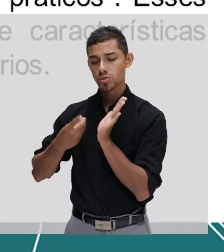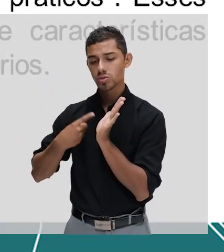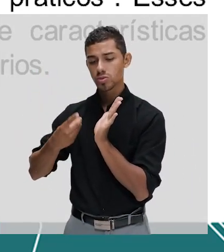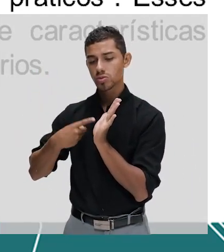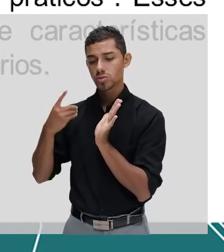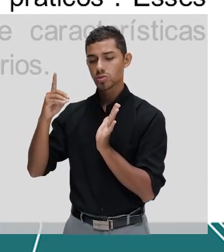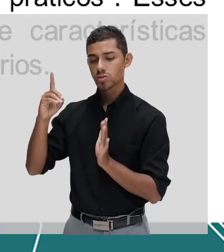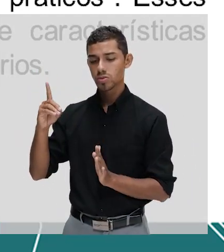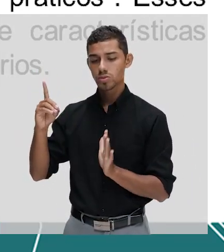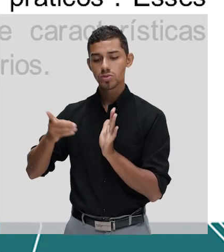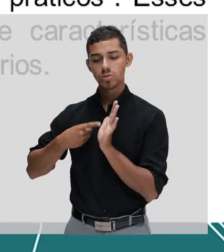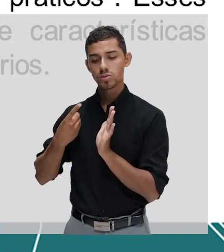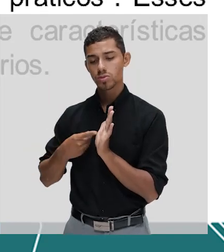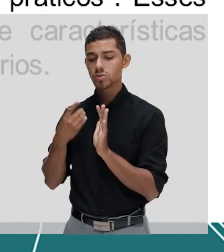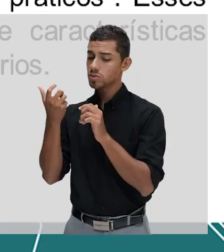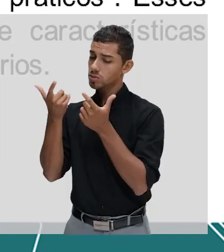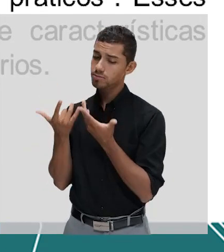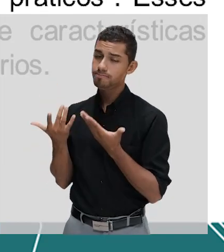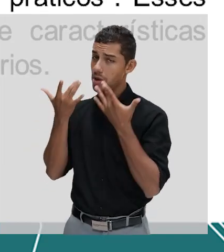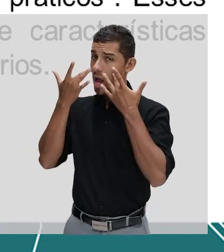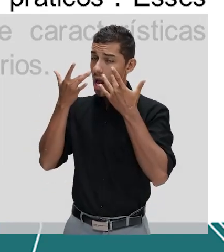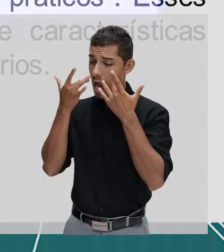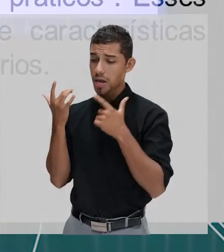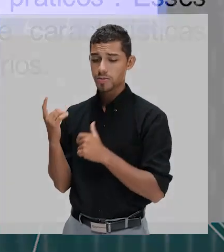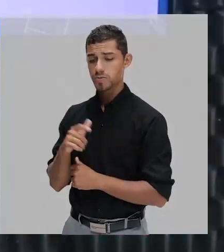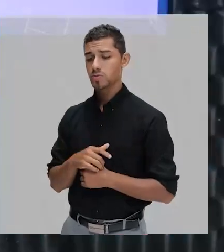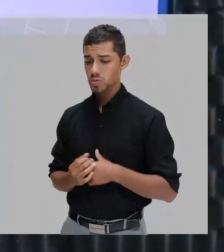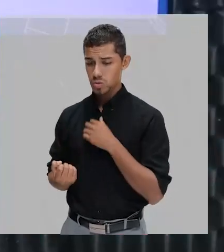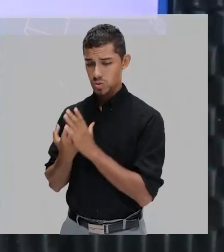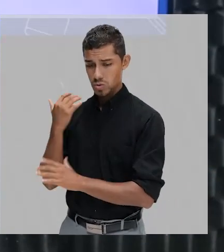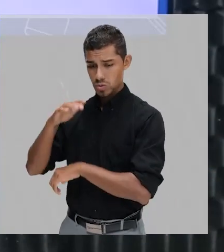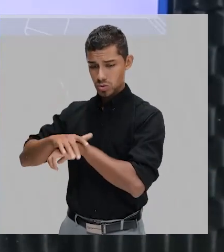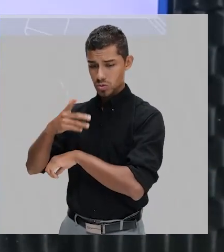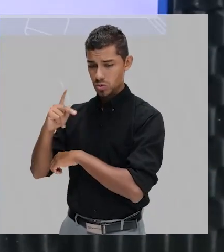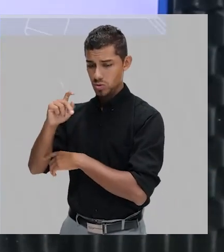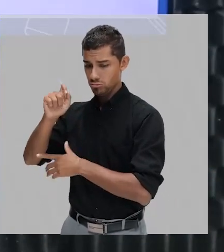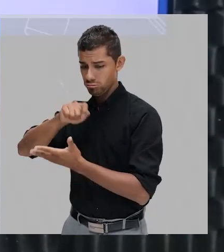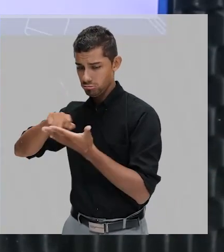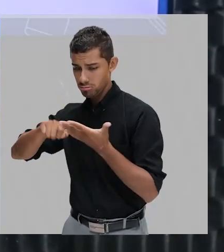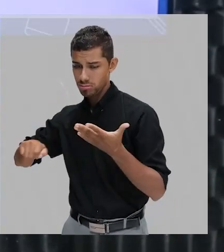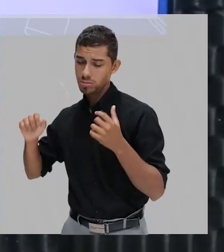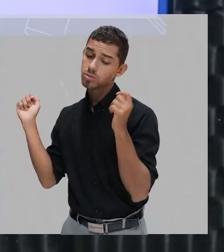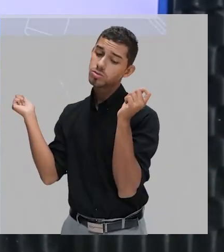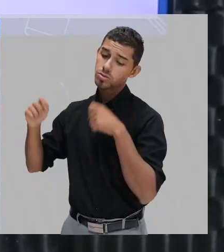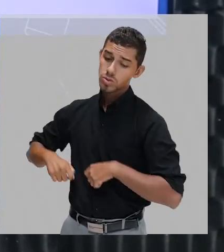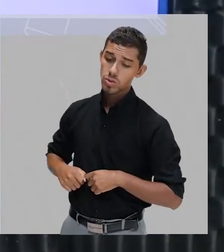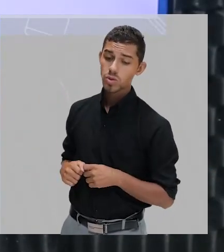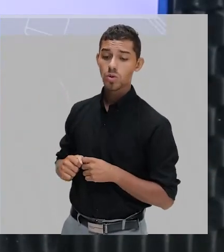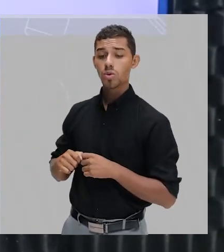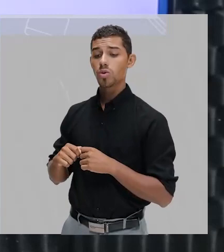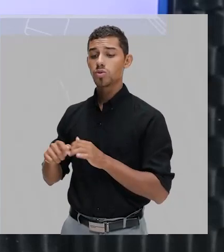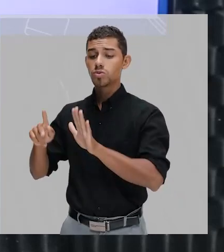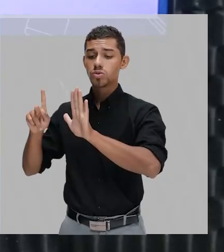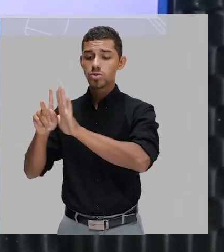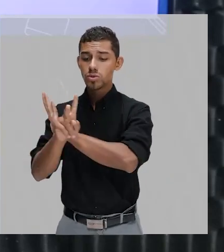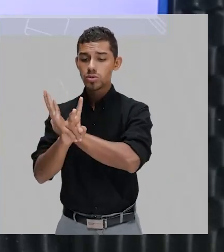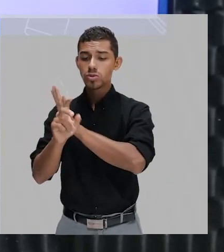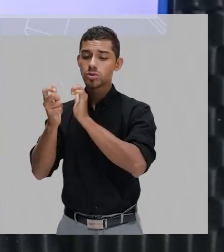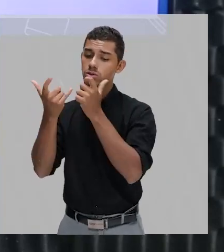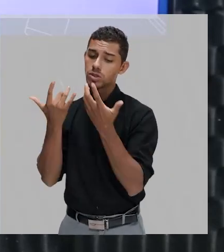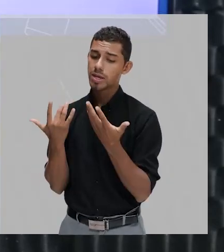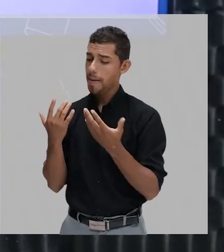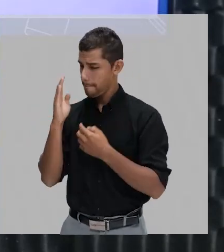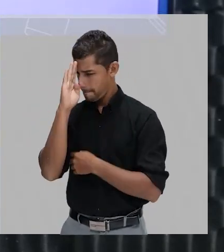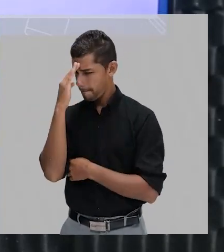Michelis, literatura significa arte de compor escritos em prosa ou em versos, de acordo com determinados